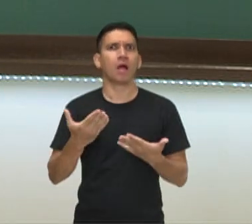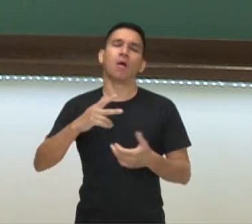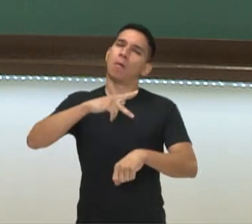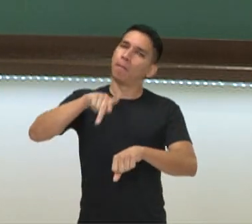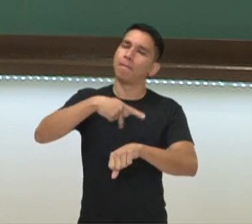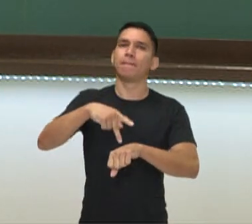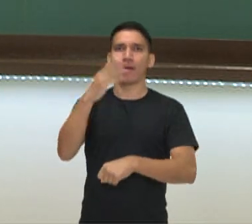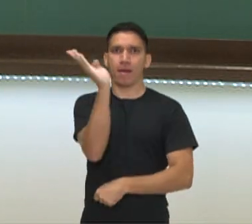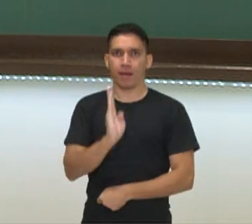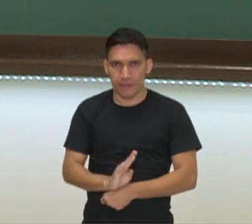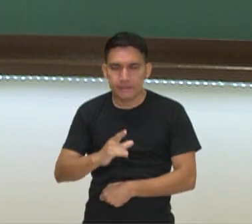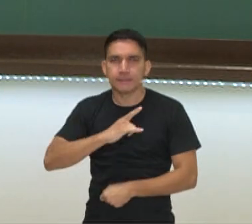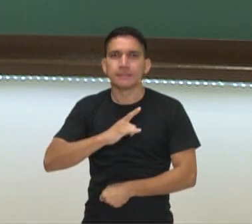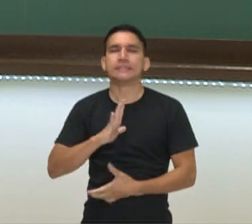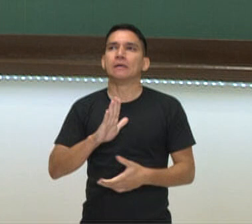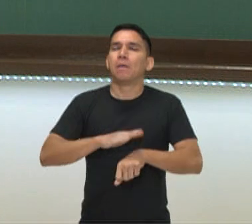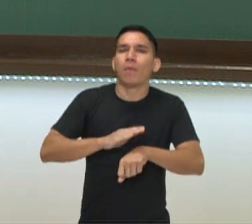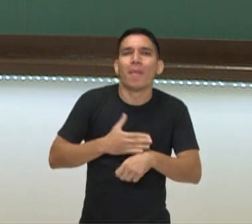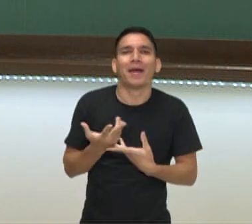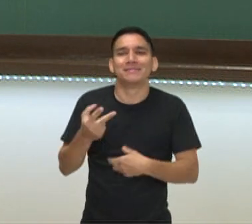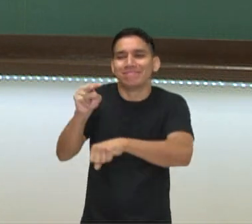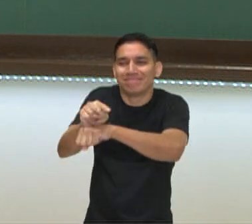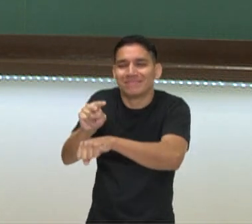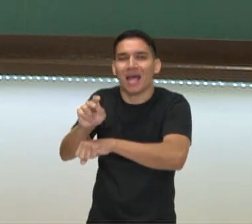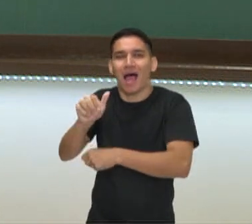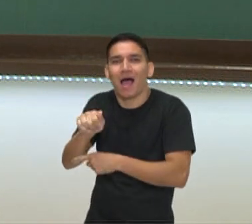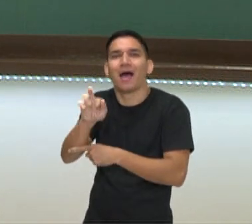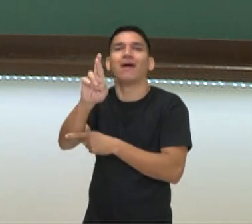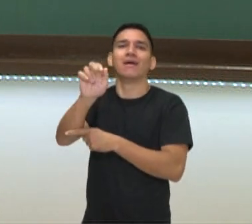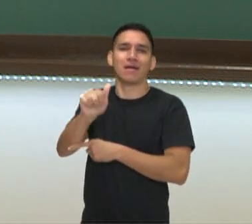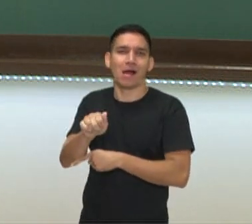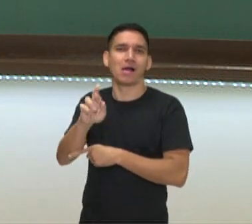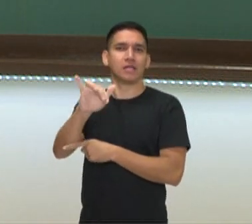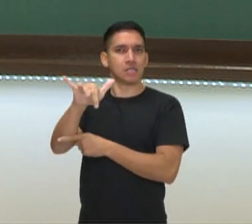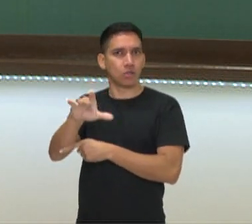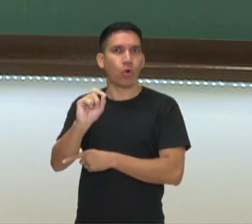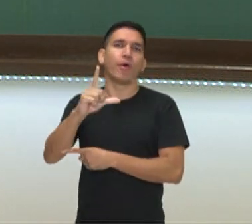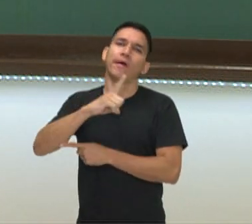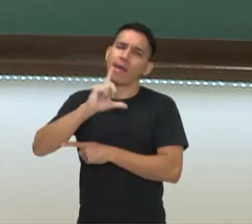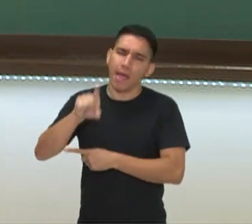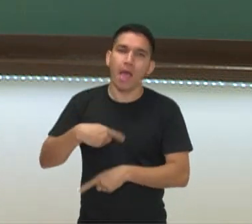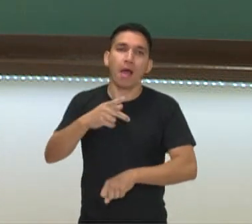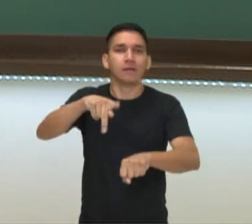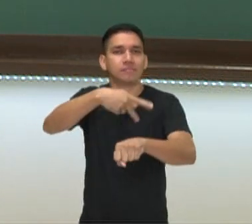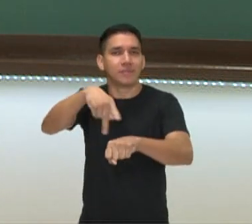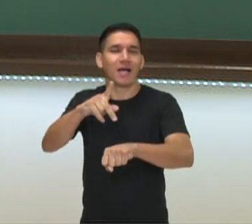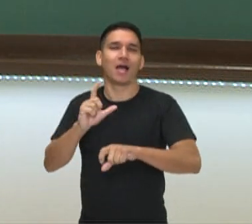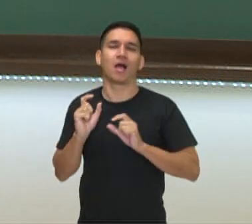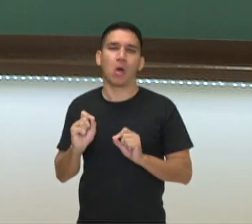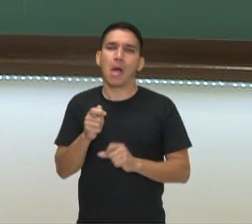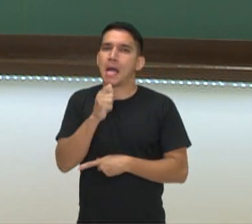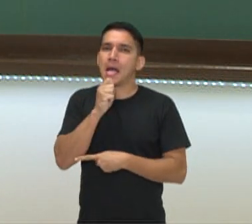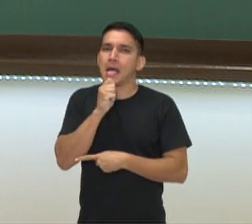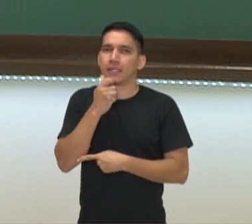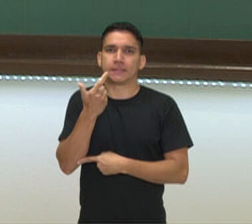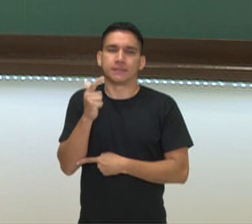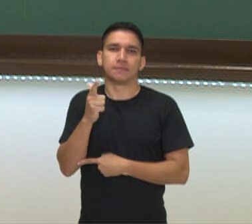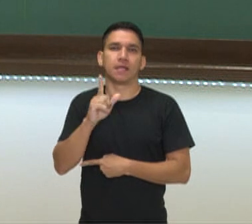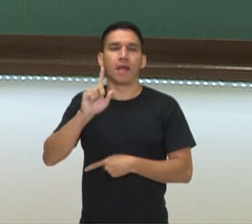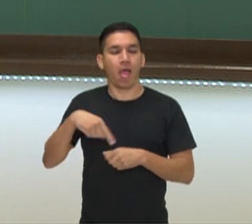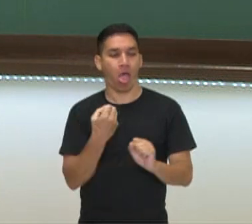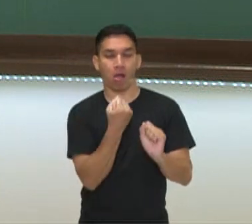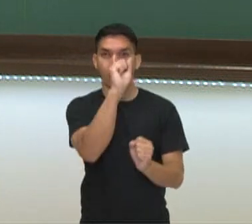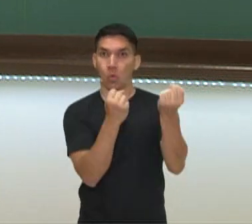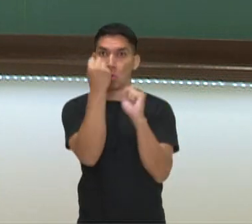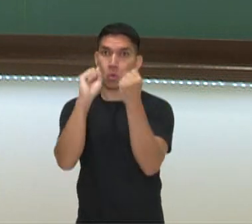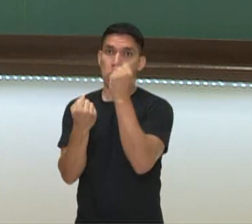né, muito agrário, digamos assim, né, que a gente já colocou, que era um país que não ainda industrialmente